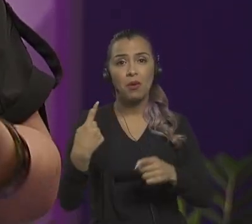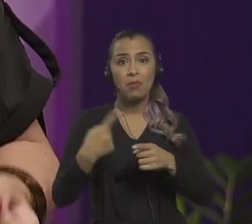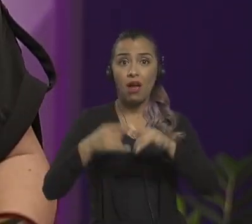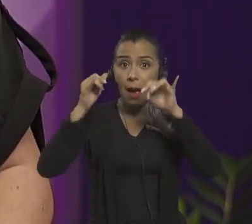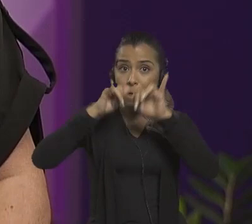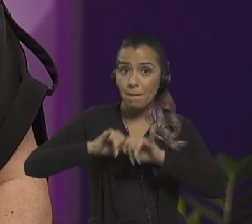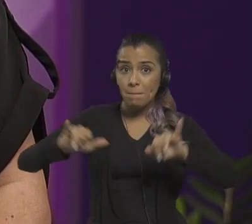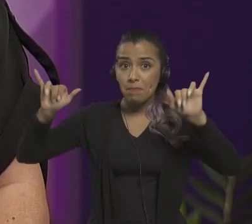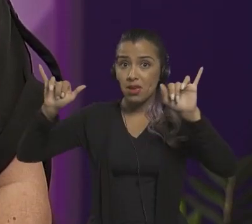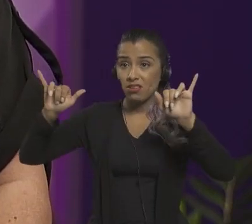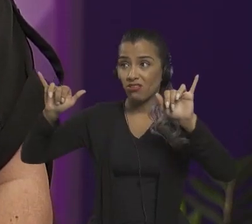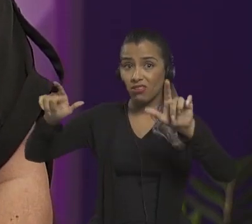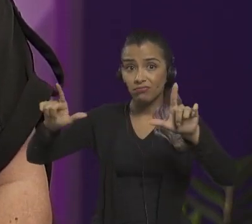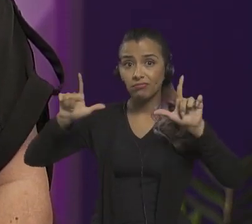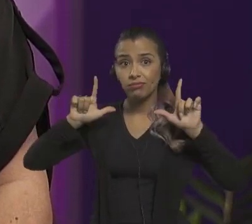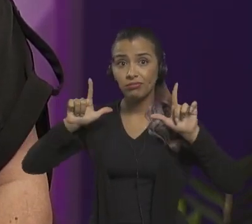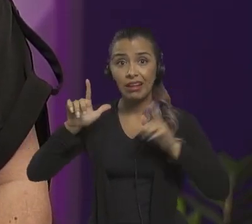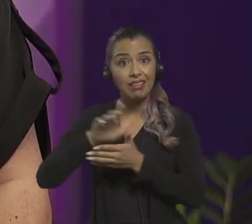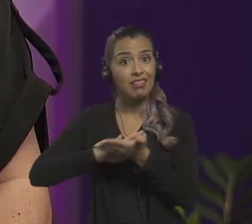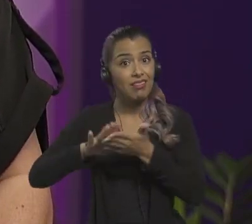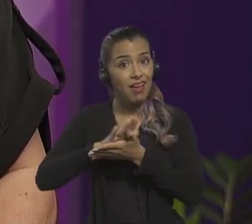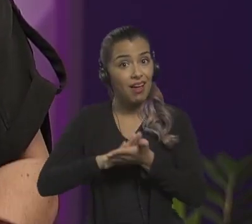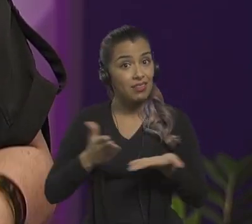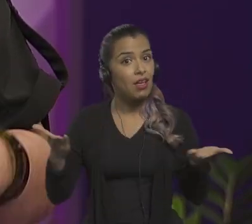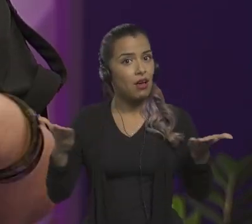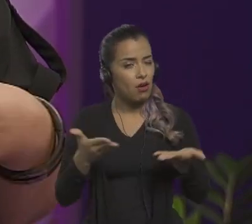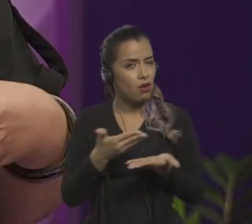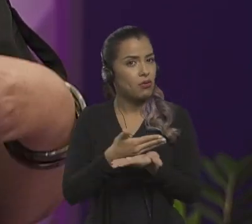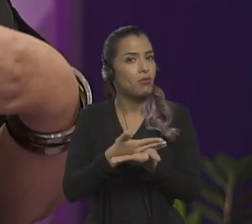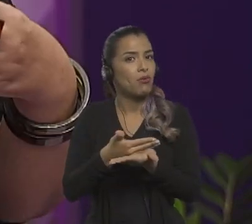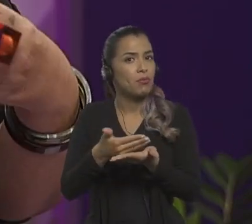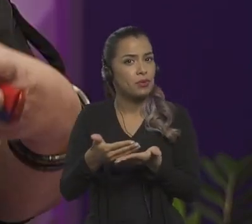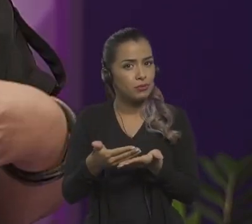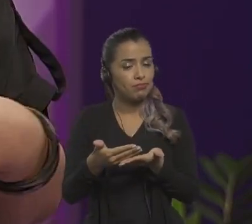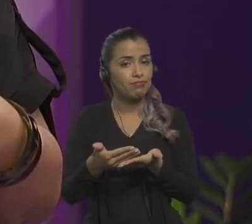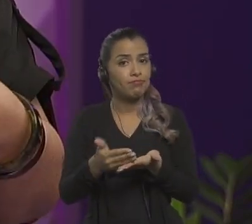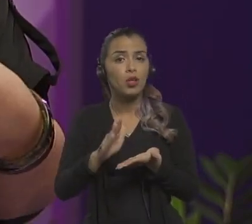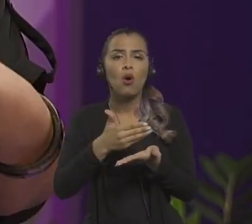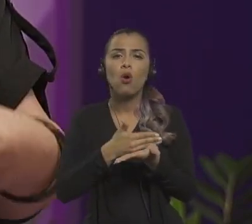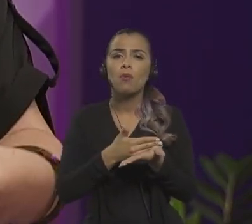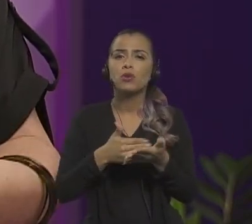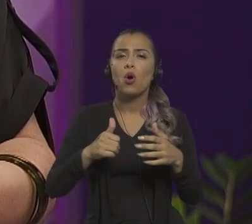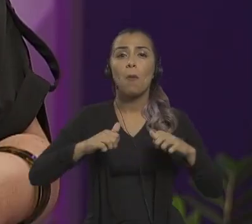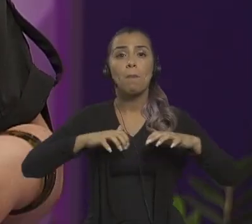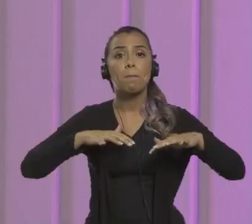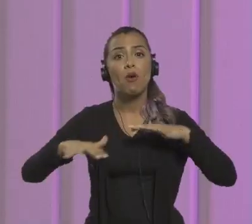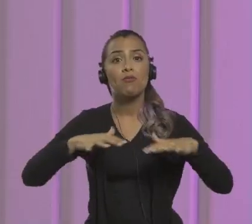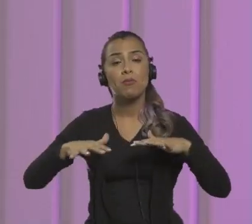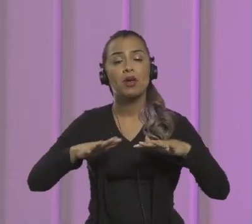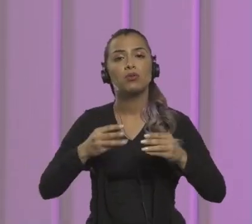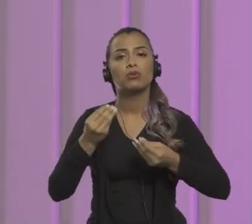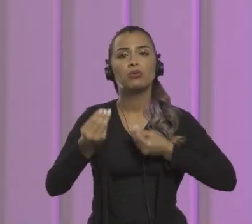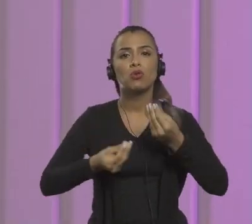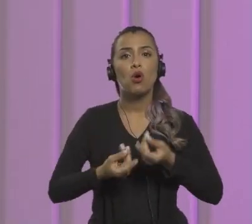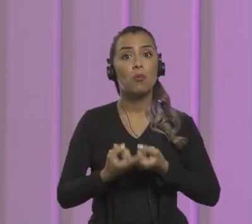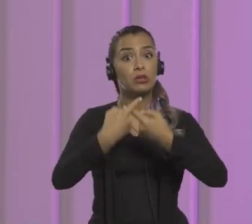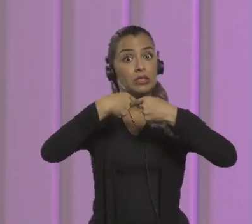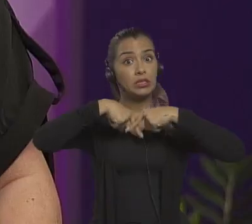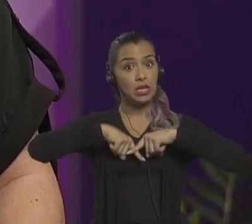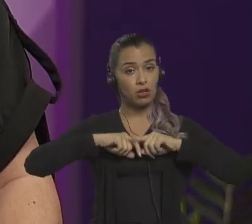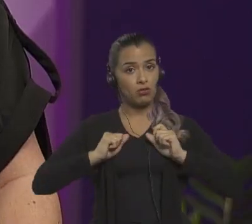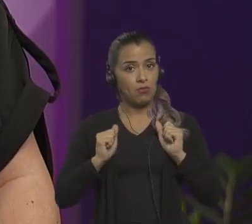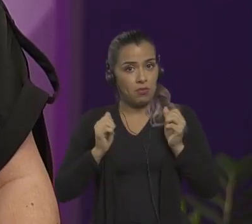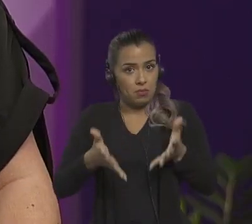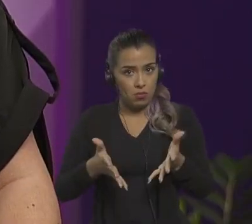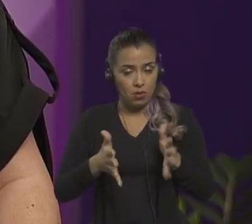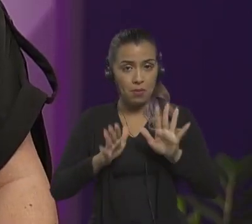agora que está começando, sim, a acordar. E aí, então, começou a ter essa movimentação de dentro para fora, e agora que o mercado começa